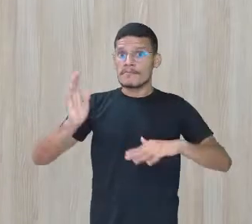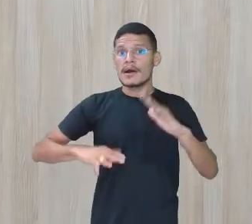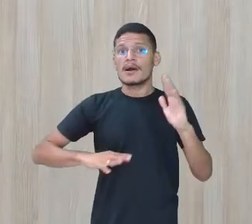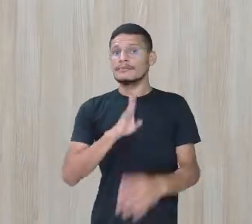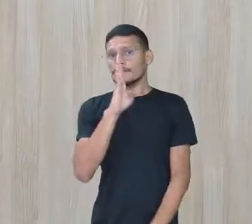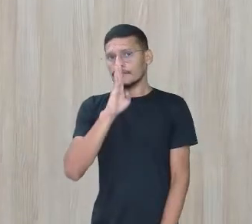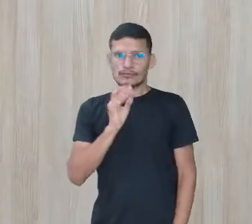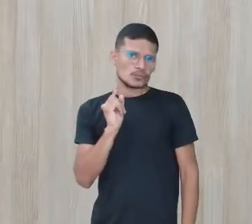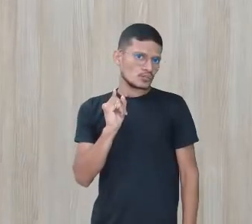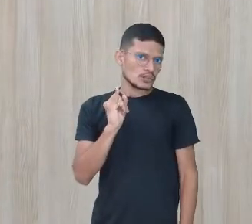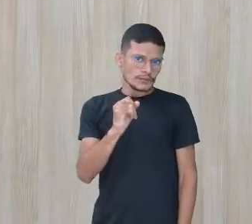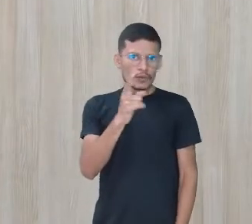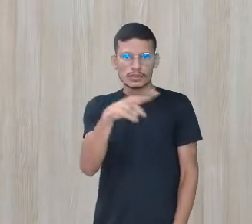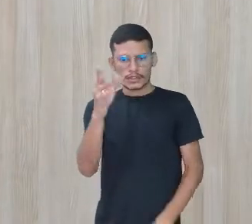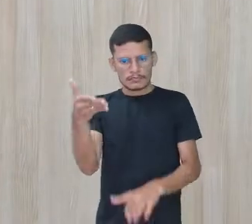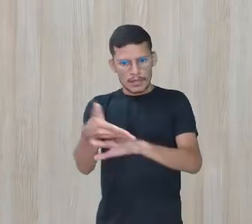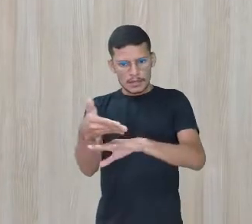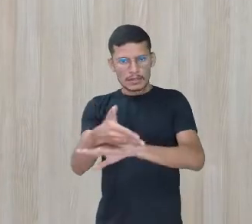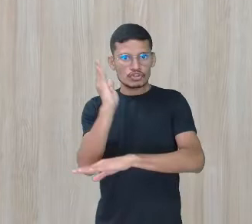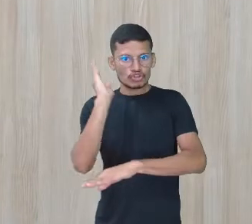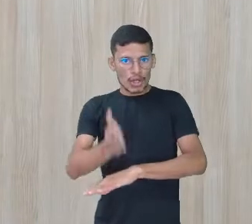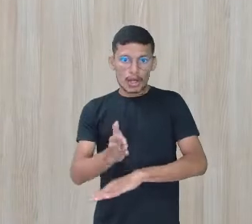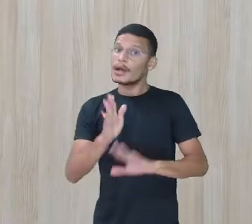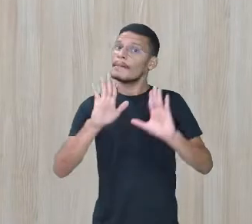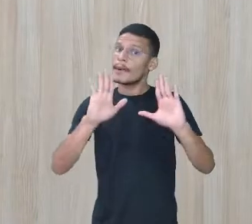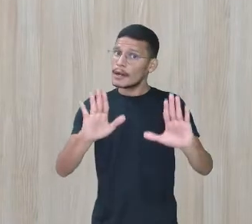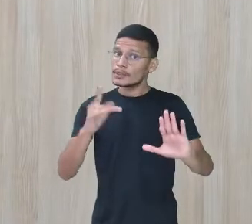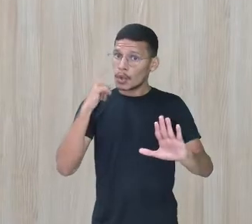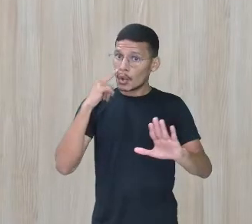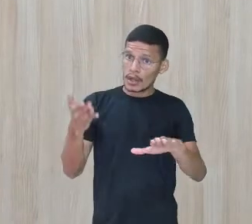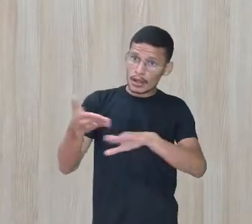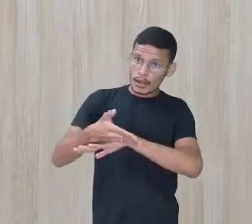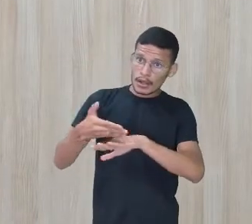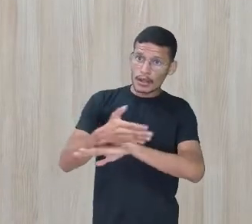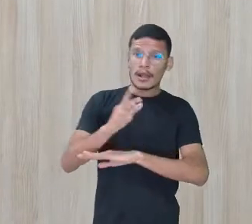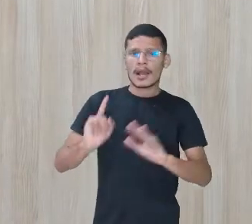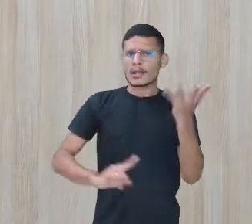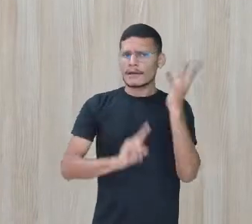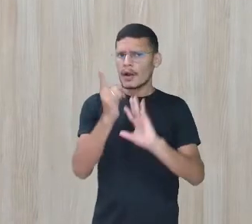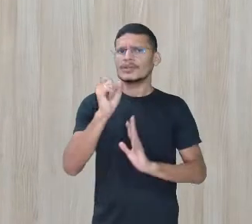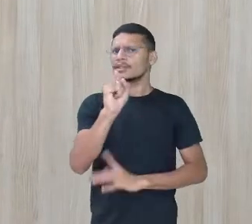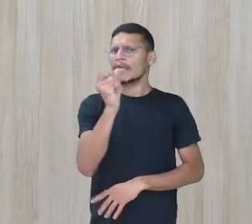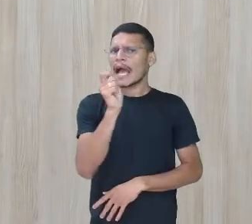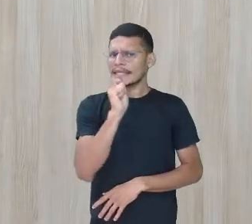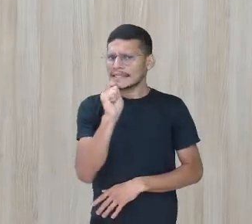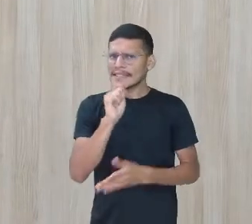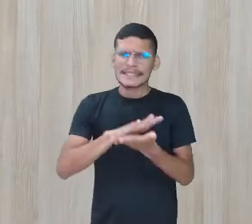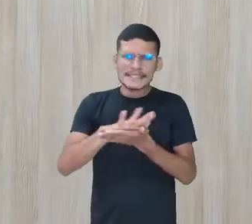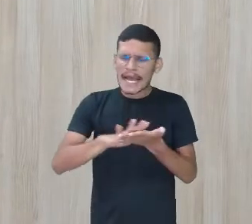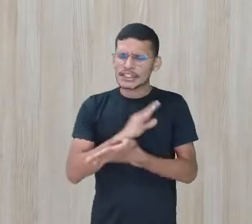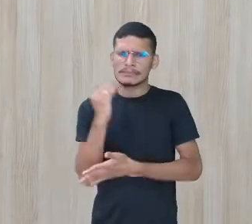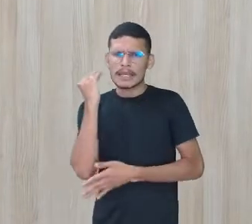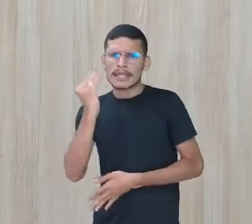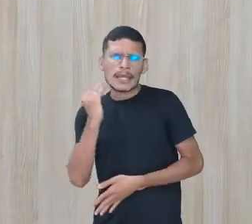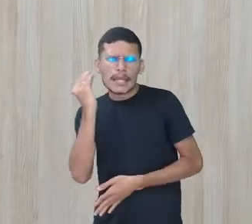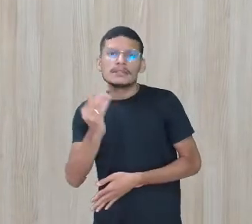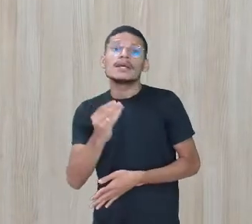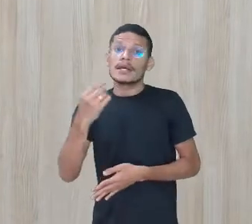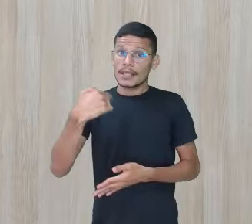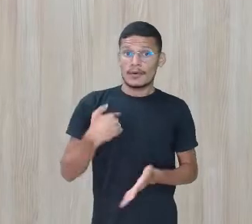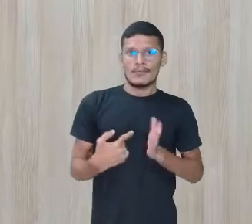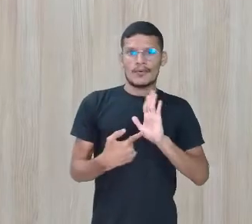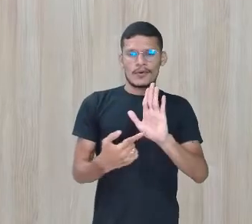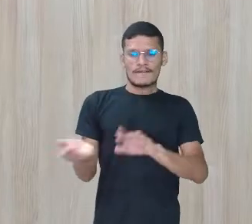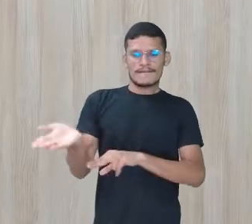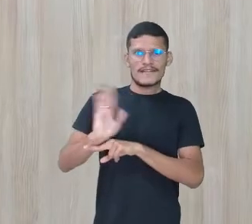viram, já puderam participar no Carnaval, tá certo? E aí, para quem não viu, para quem não teve essa experiência, eu trouxe aqui